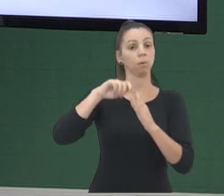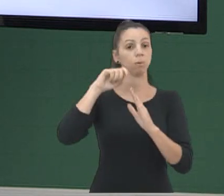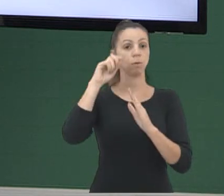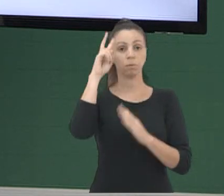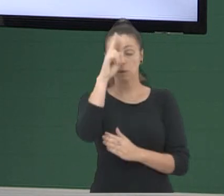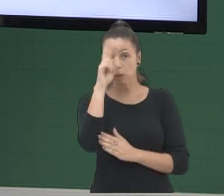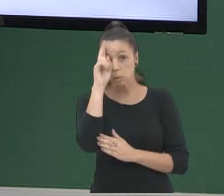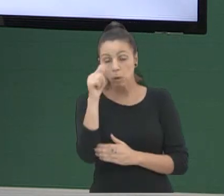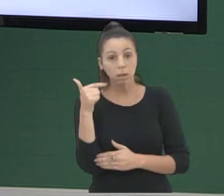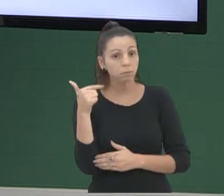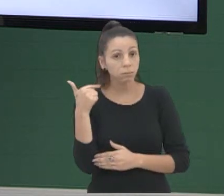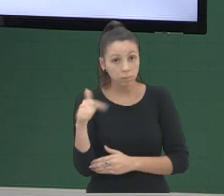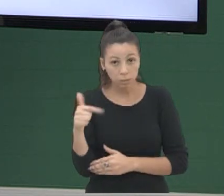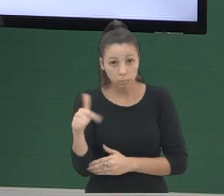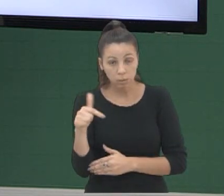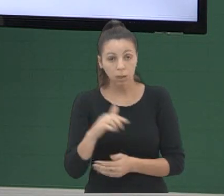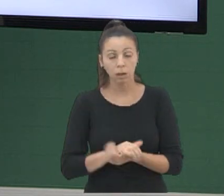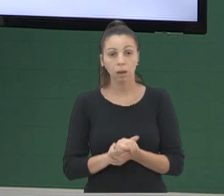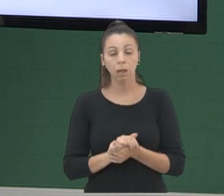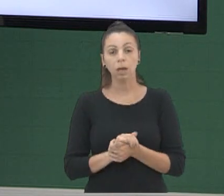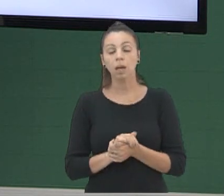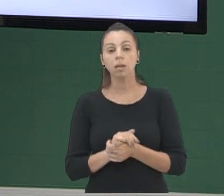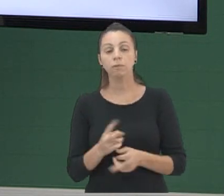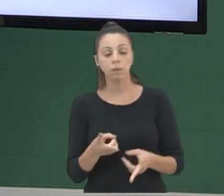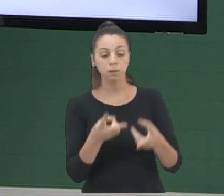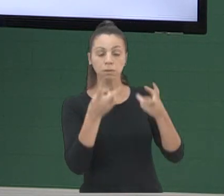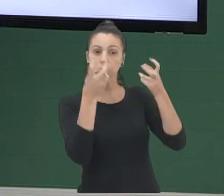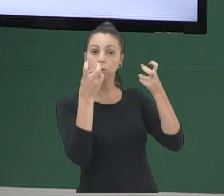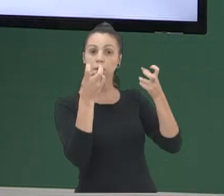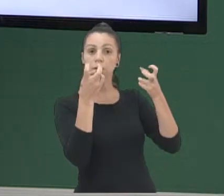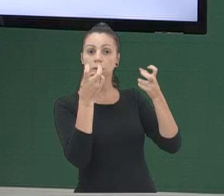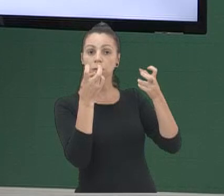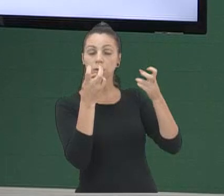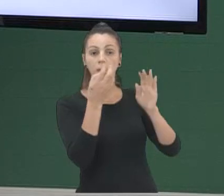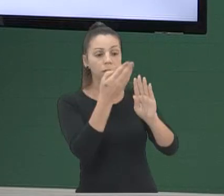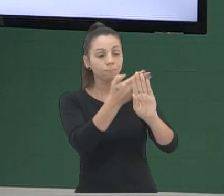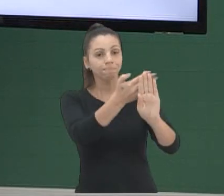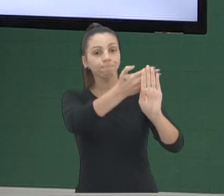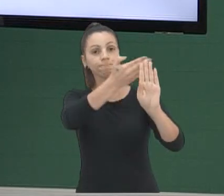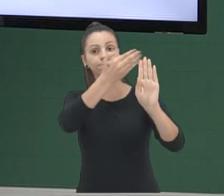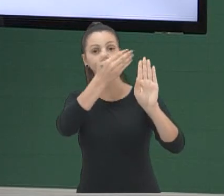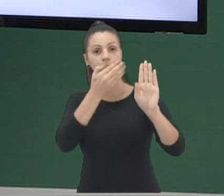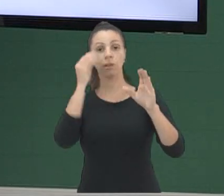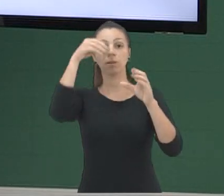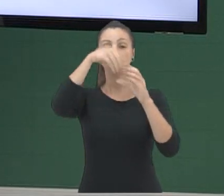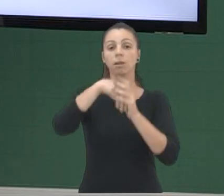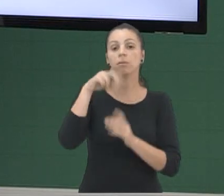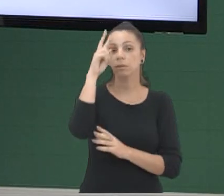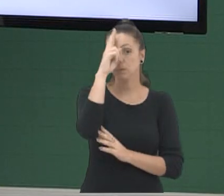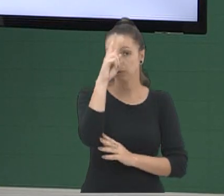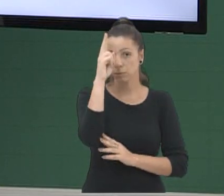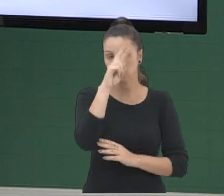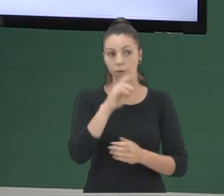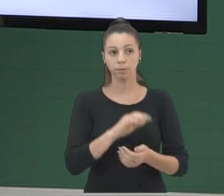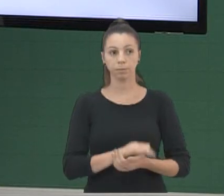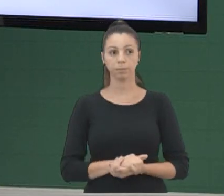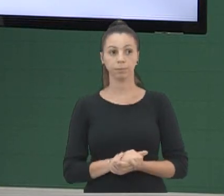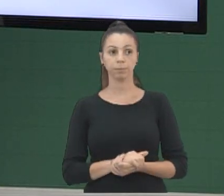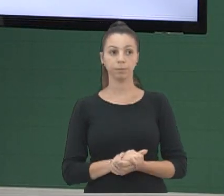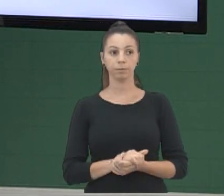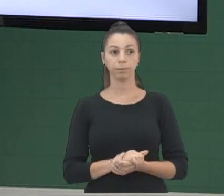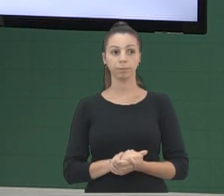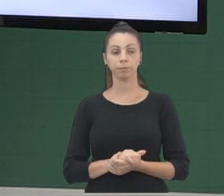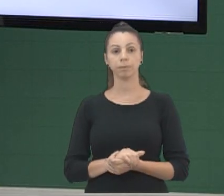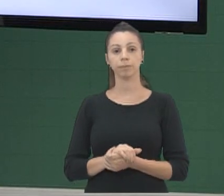O narrador observador, ele então acaba sendo um pouco mais distante dentro da história. O